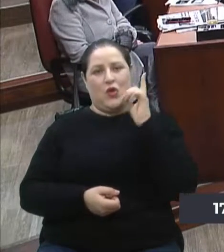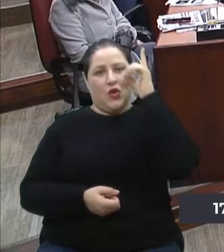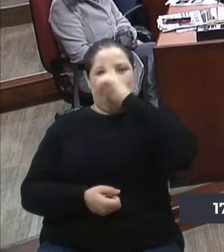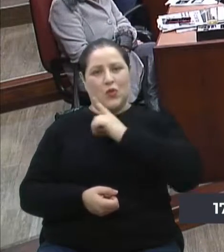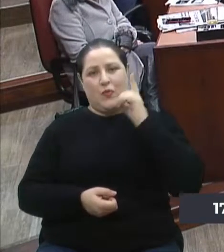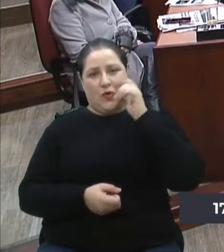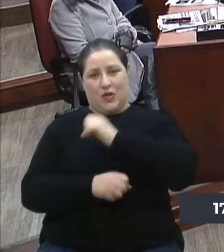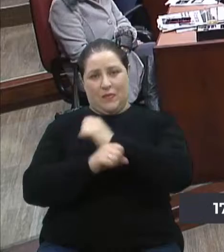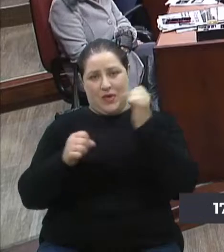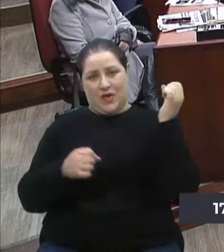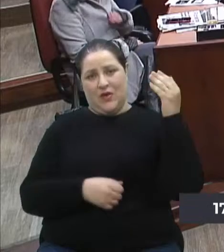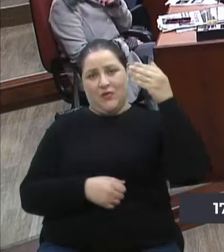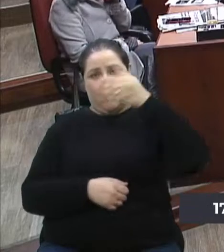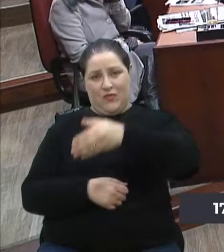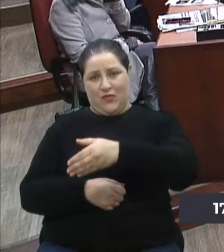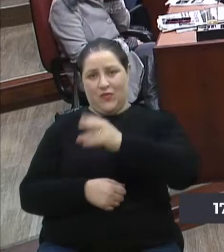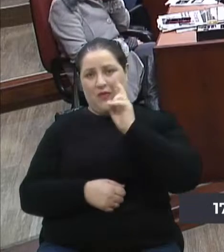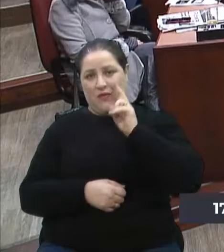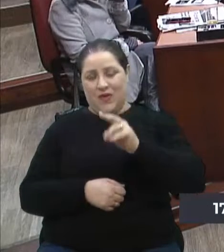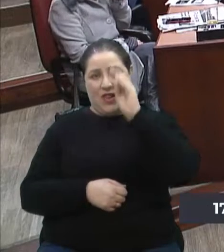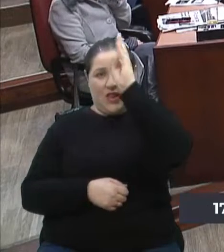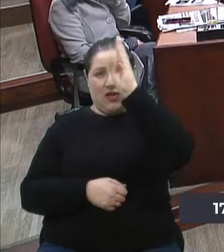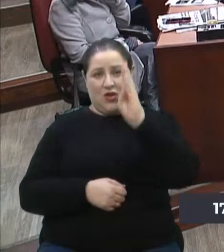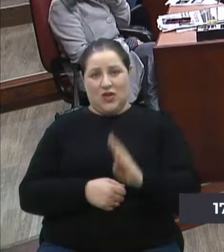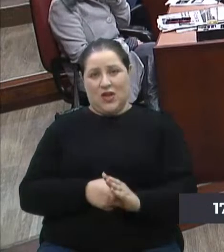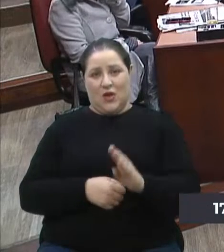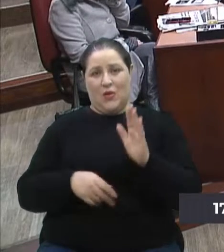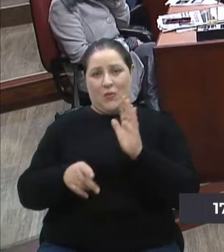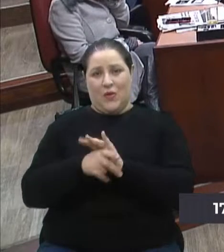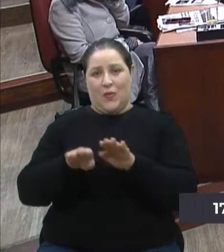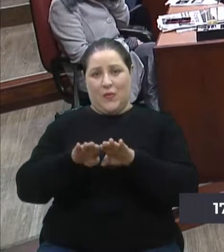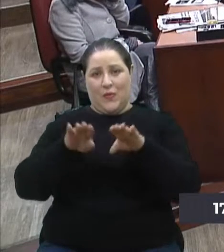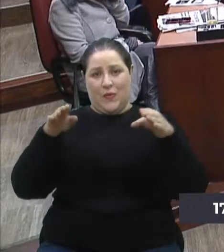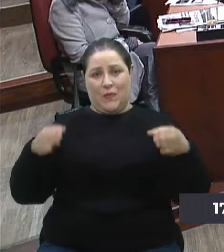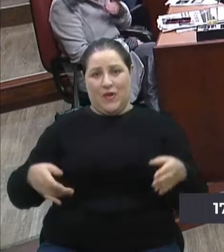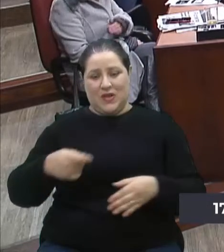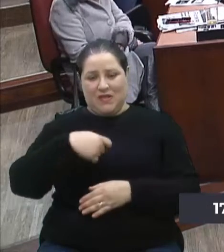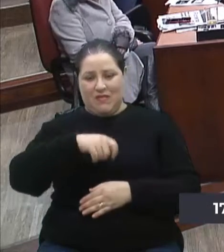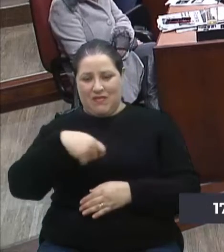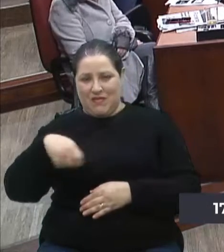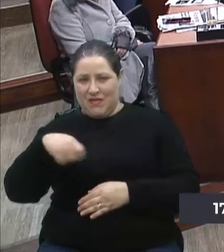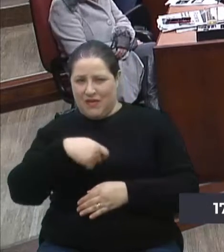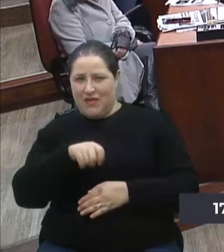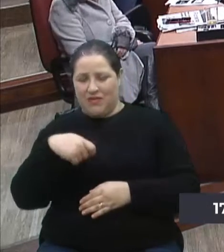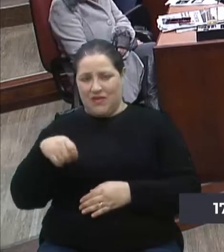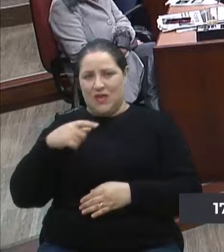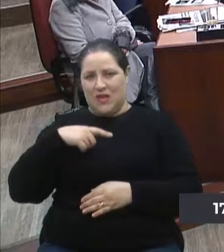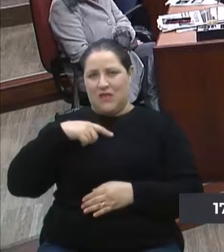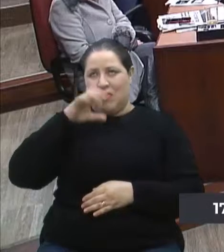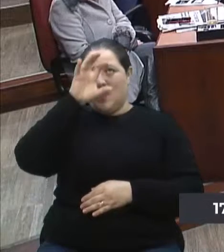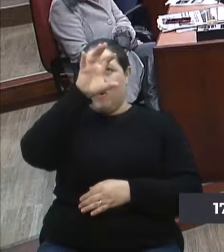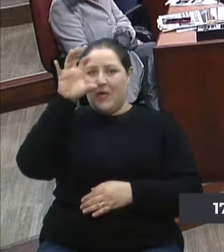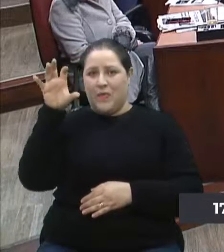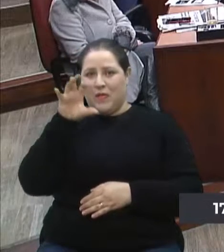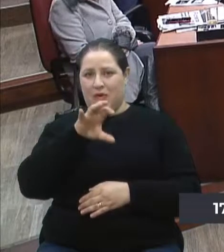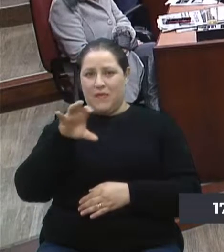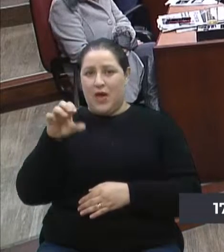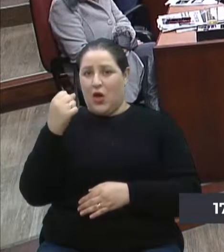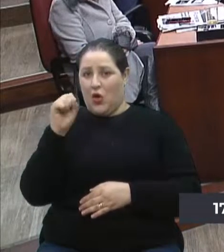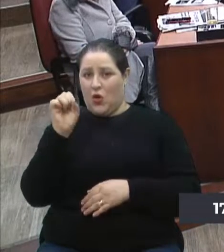acompanhando aí essa etapa Nacional circuito nacional de tênis de mesa e com oito estar lá representando de outros estados do